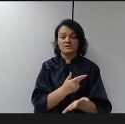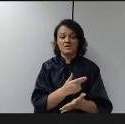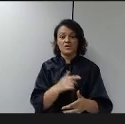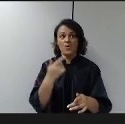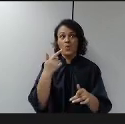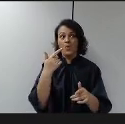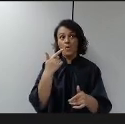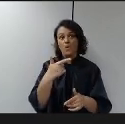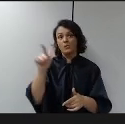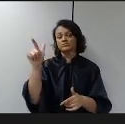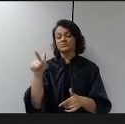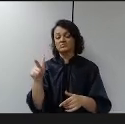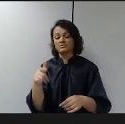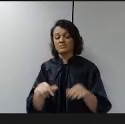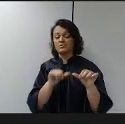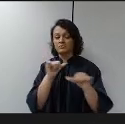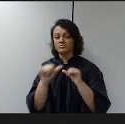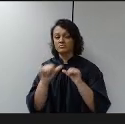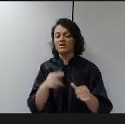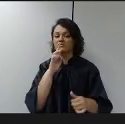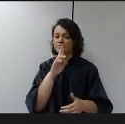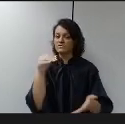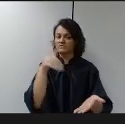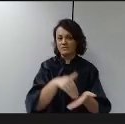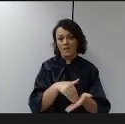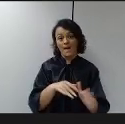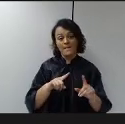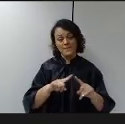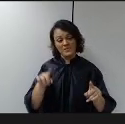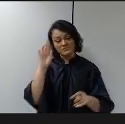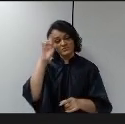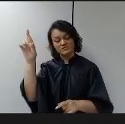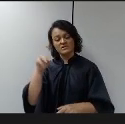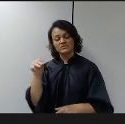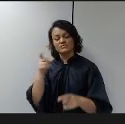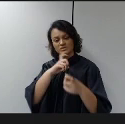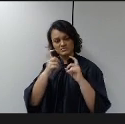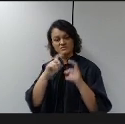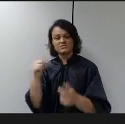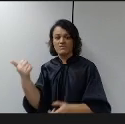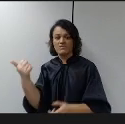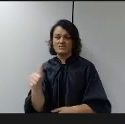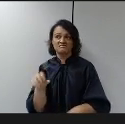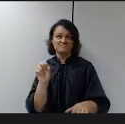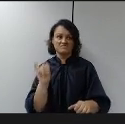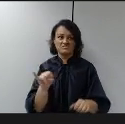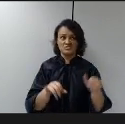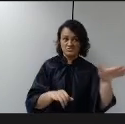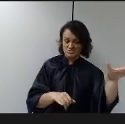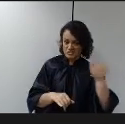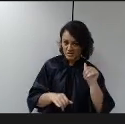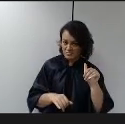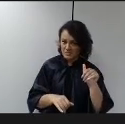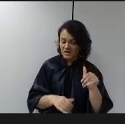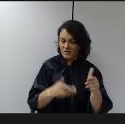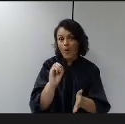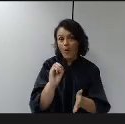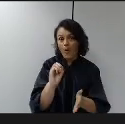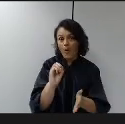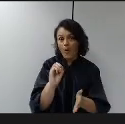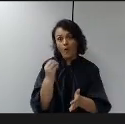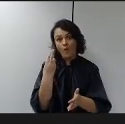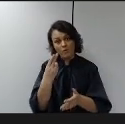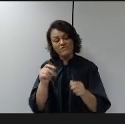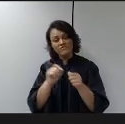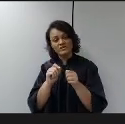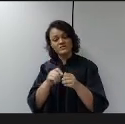cargo, cabendo ao administrador avaliar se prefere nomear o candidato excedente ou realizar novo